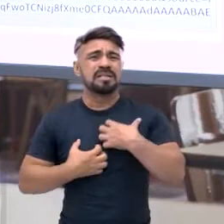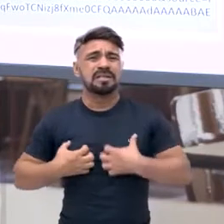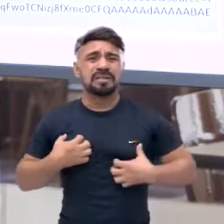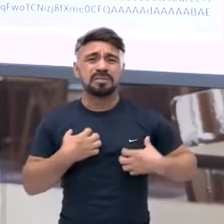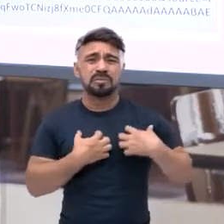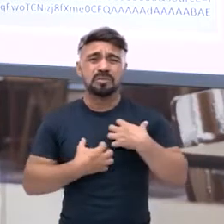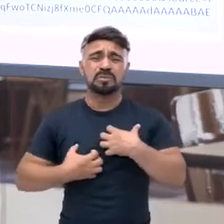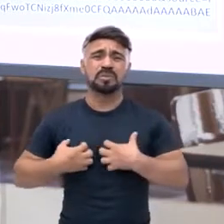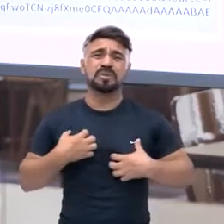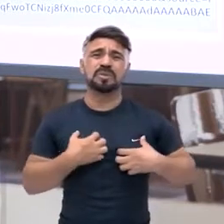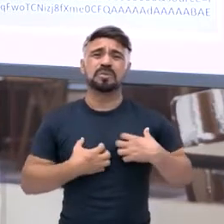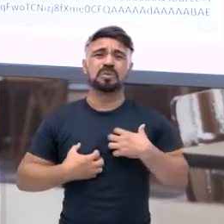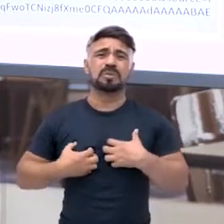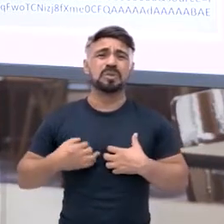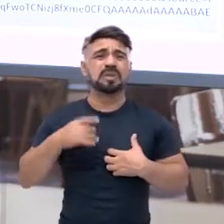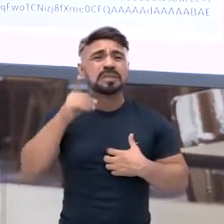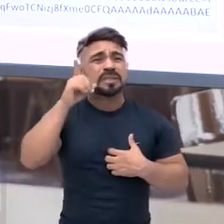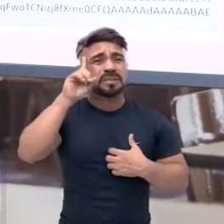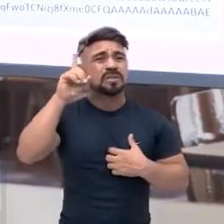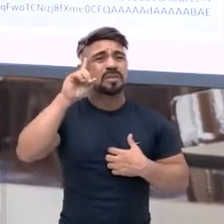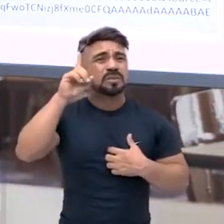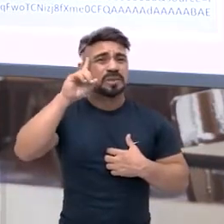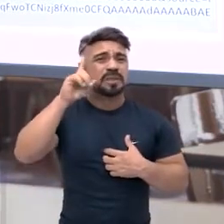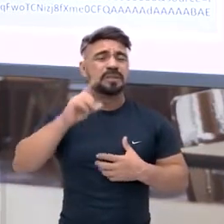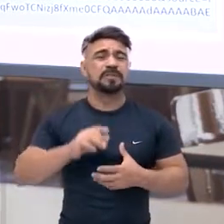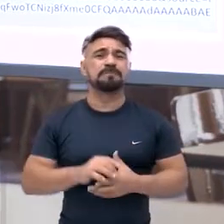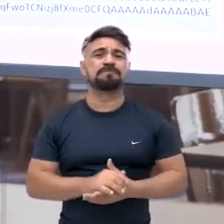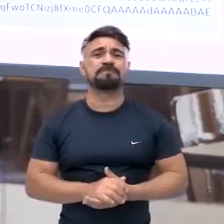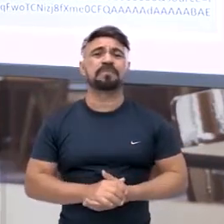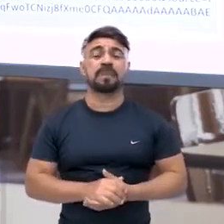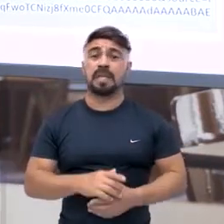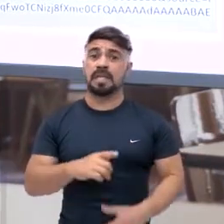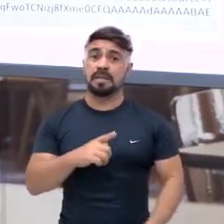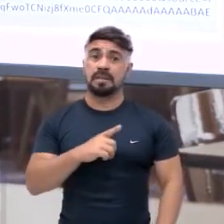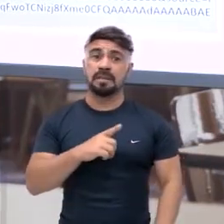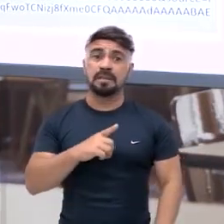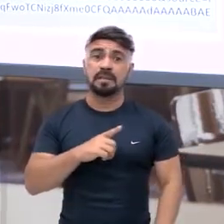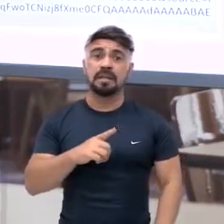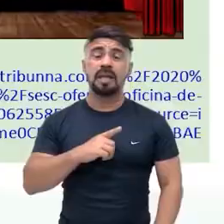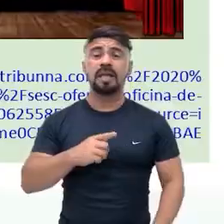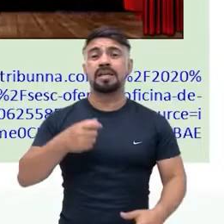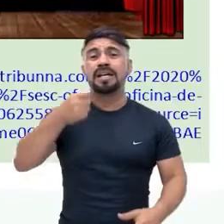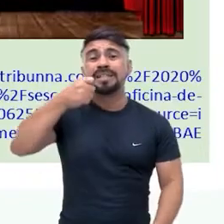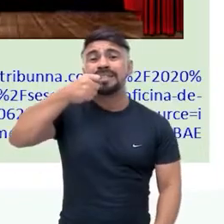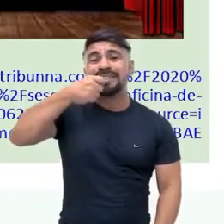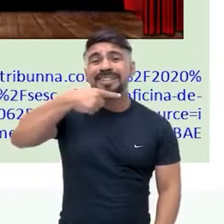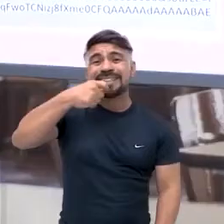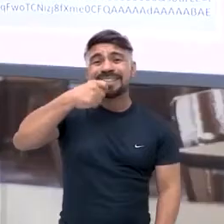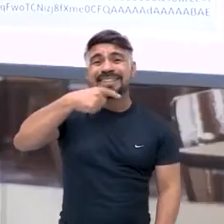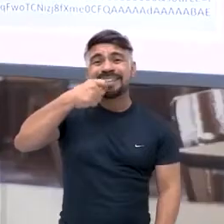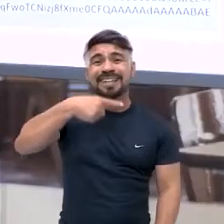as angústias de cada dia, digamos assim. Temos a